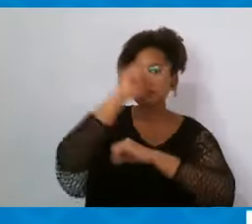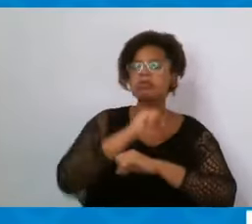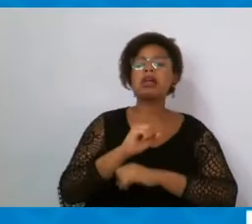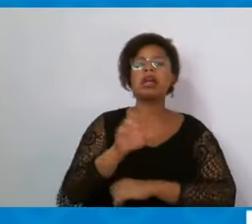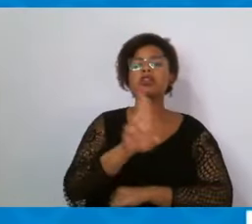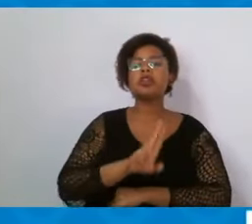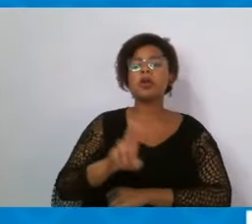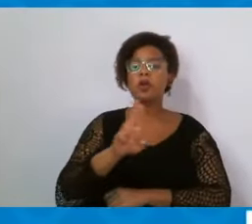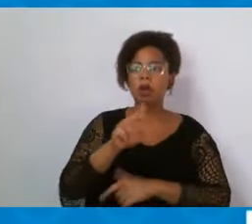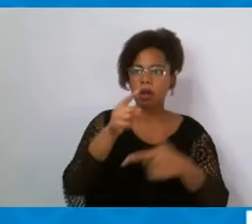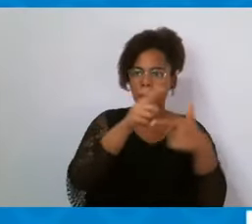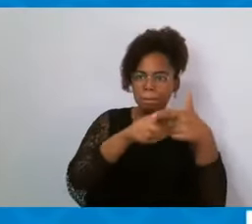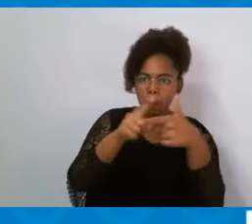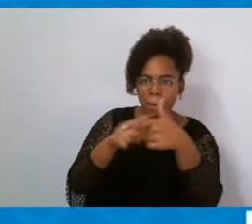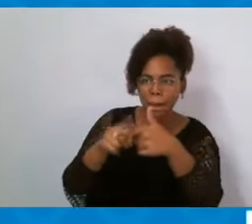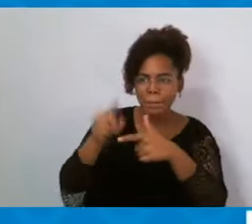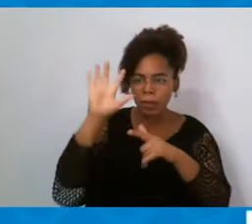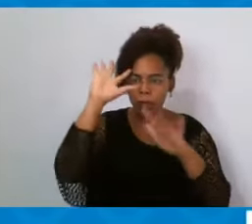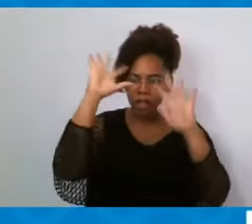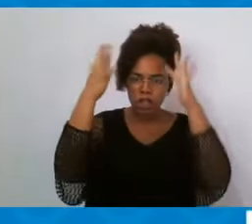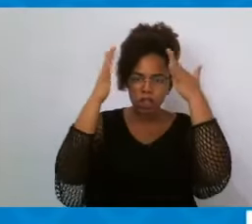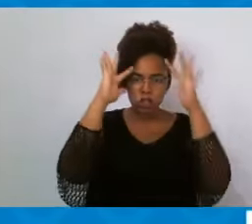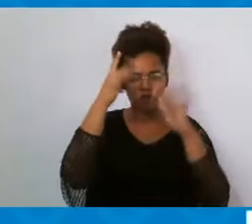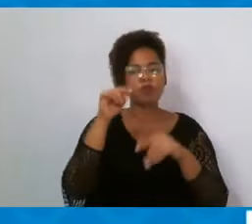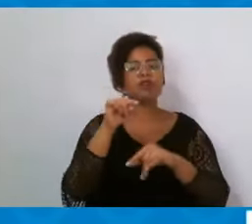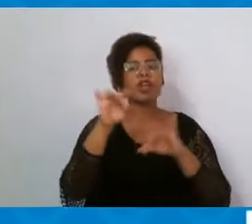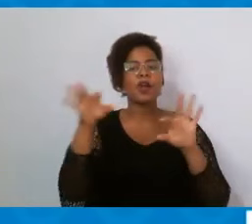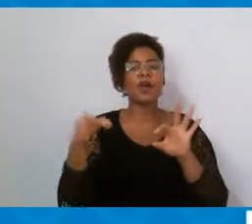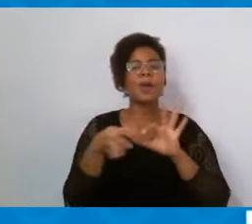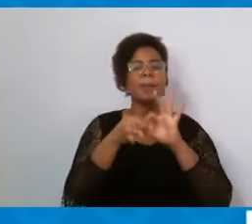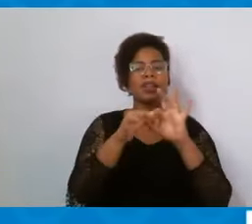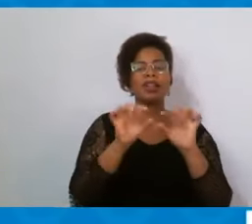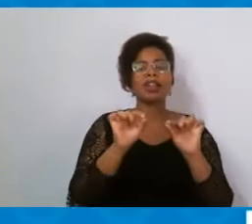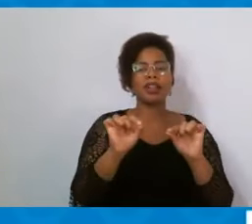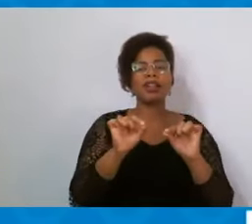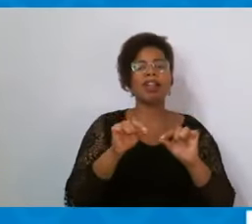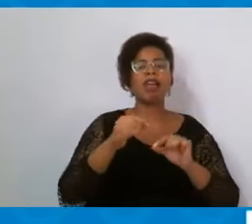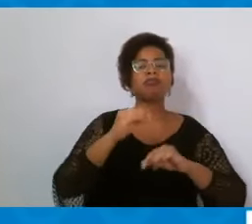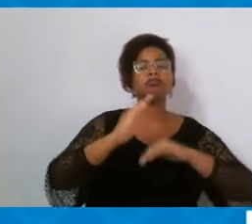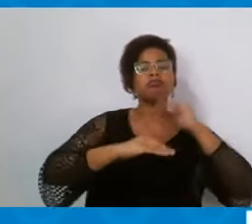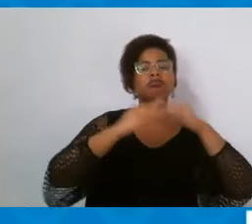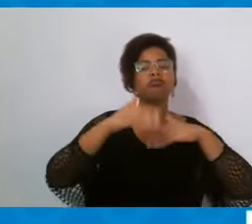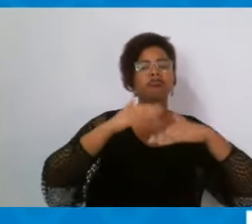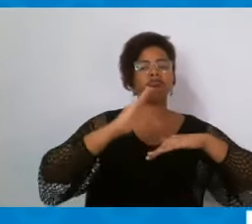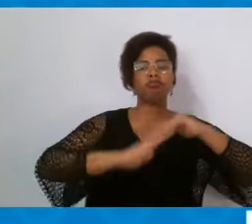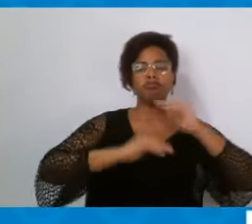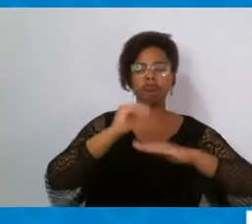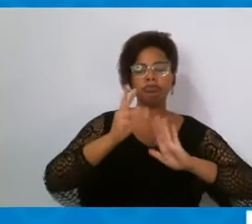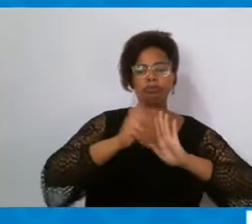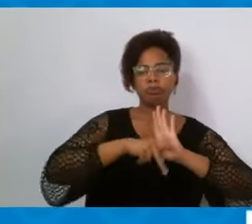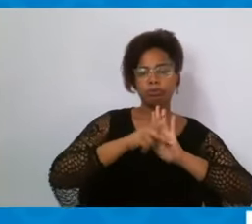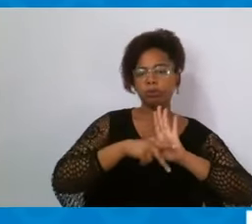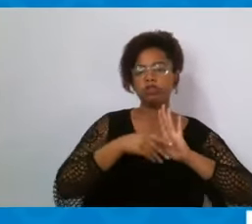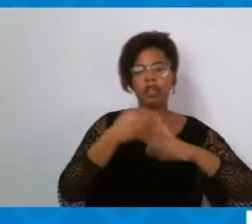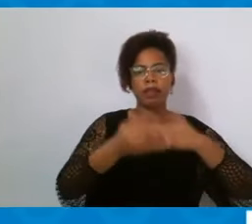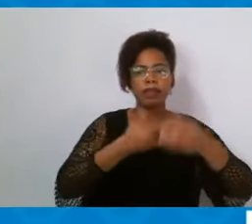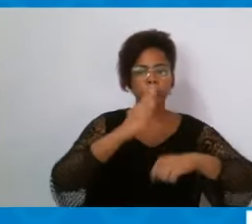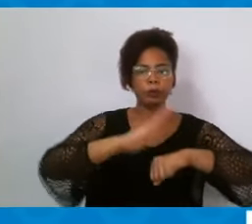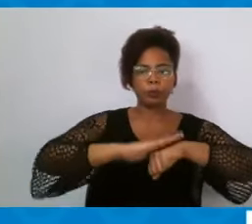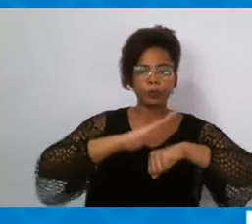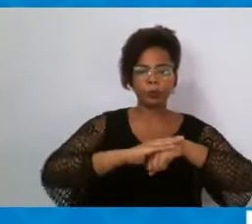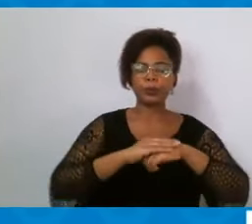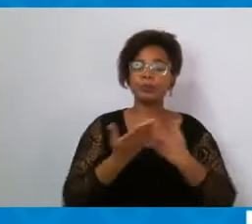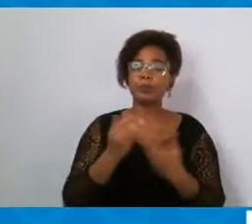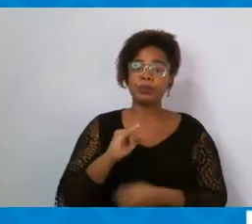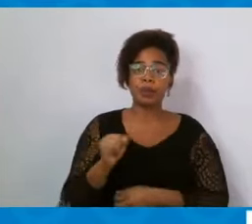totalmente conectado com a ideia de desenvolvimento de projetos. E aí eu queria aproveitar e jogar aqui